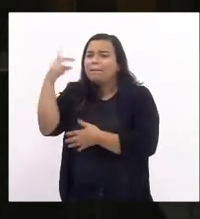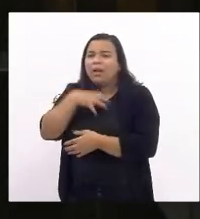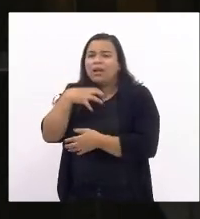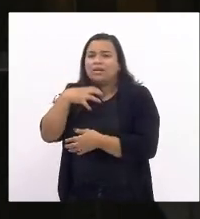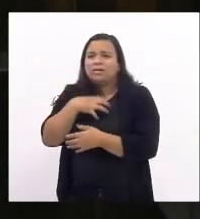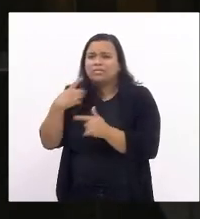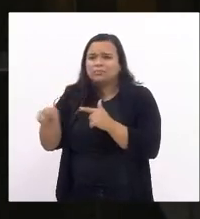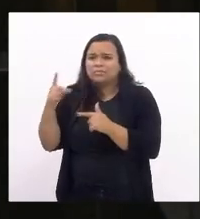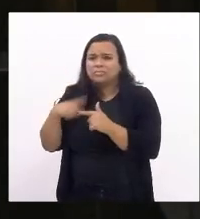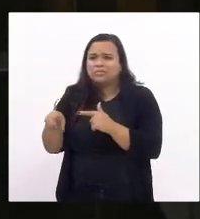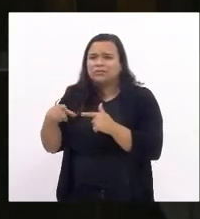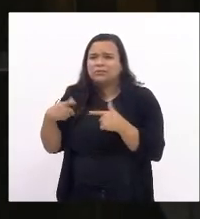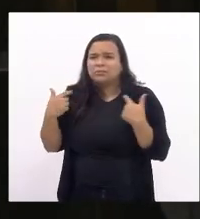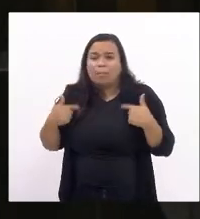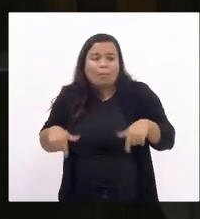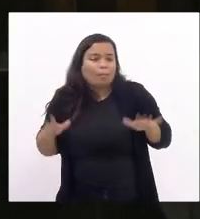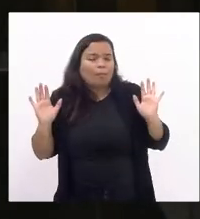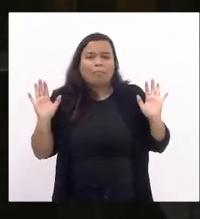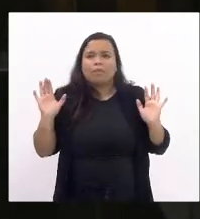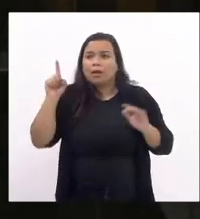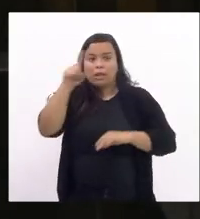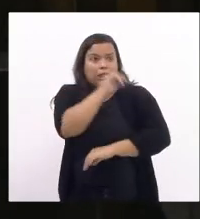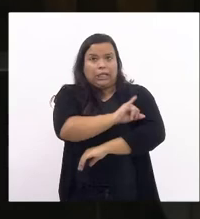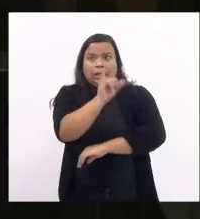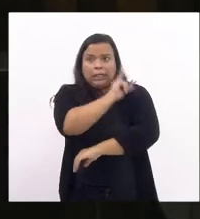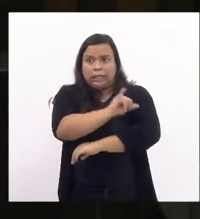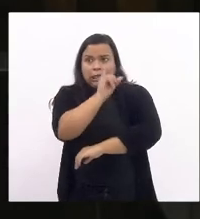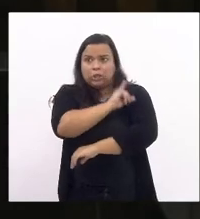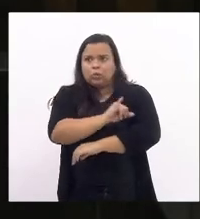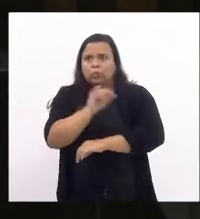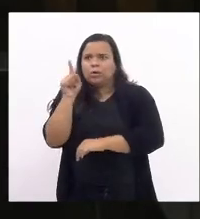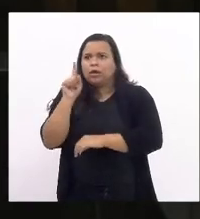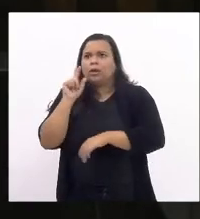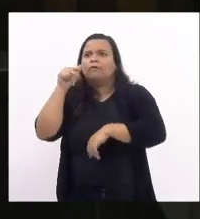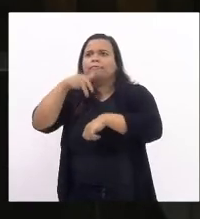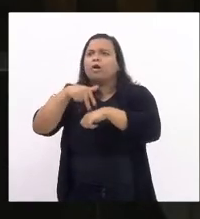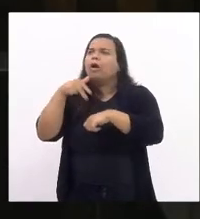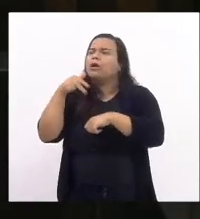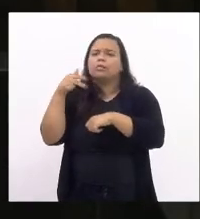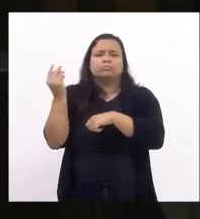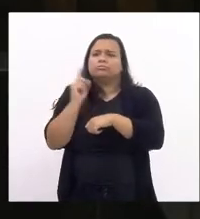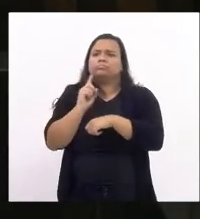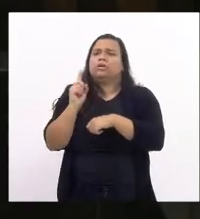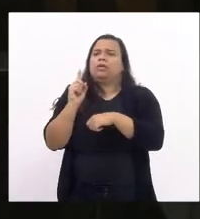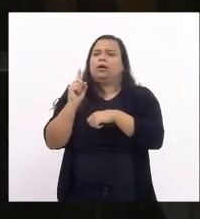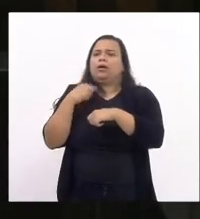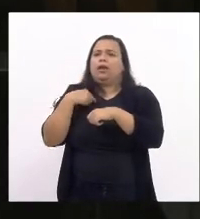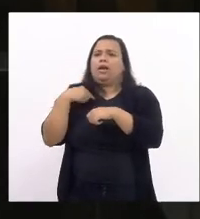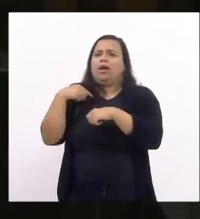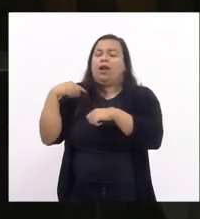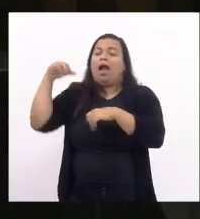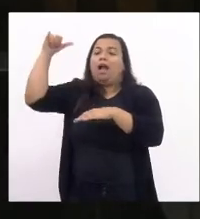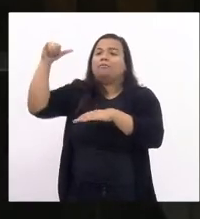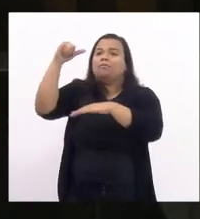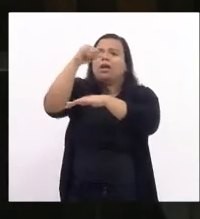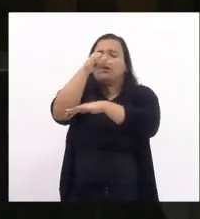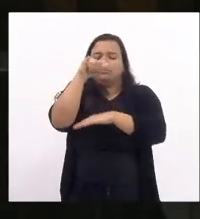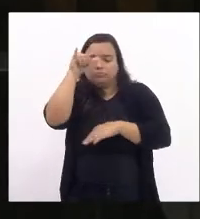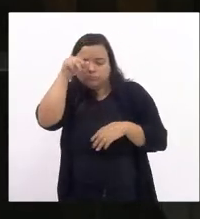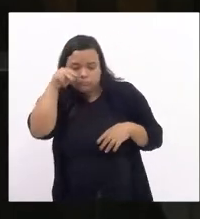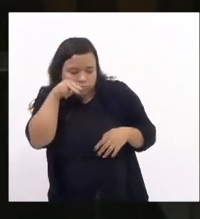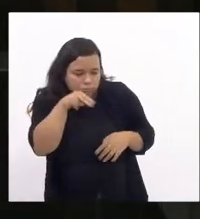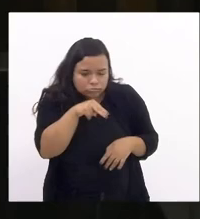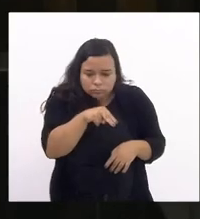ele foi convencido de que era importante sobrevoar, se fazer presente. Agora, ajudar de